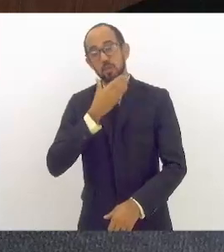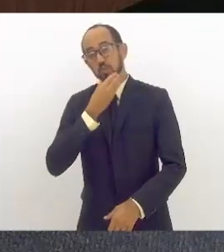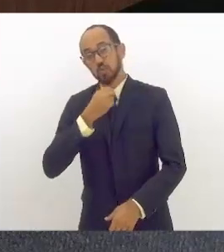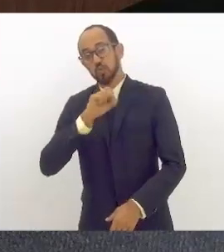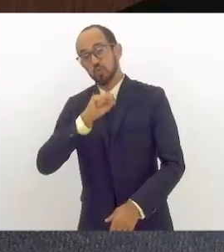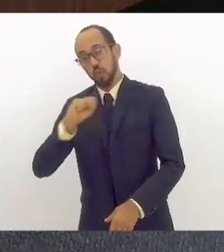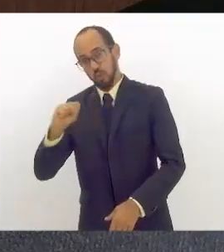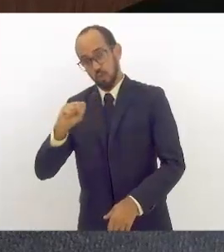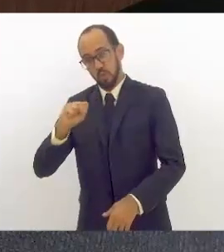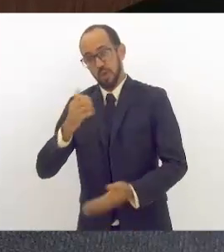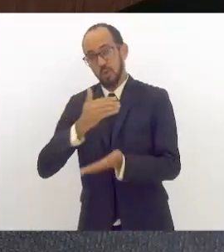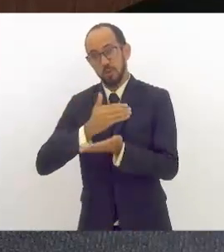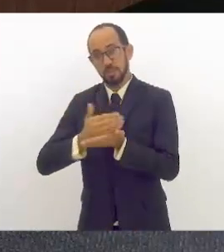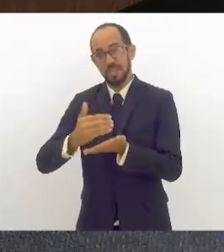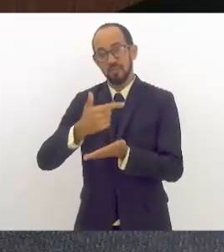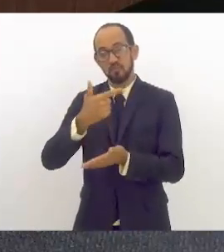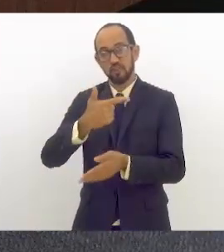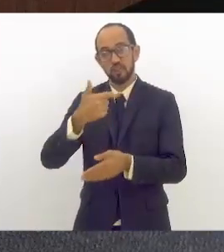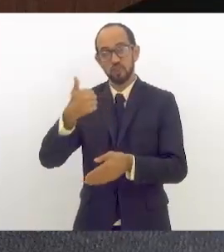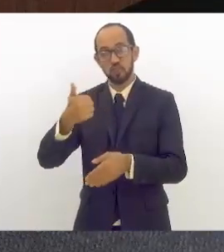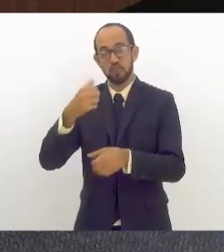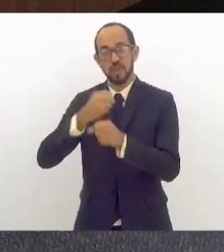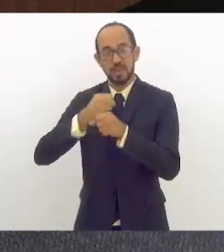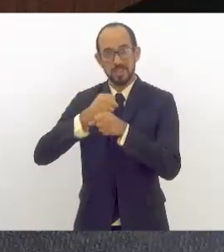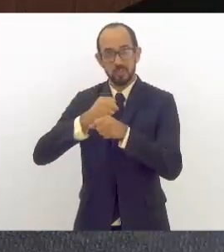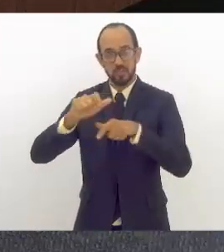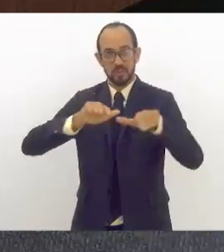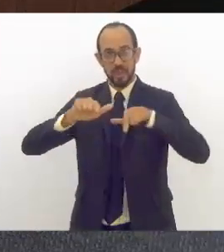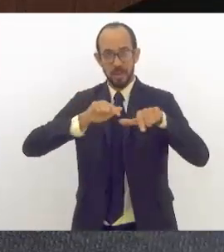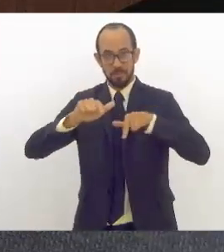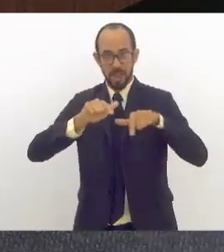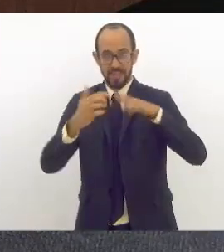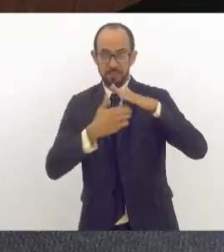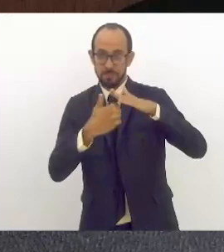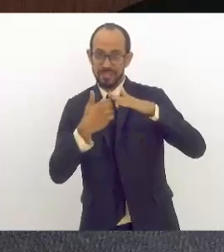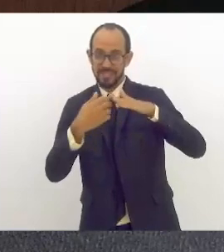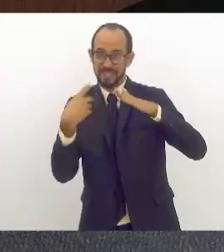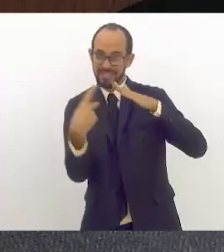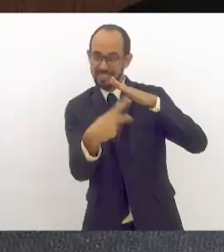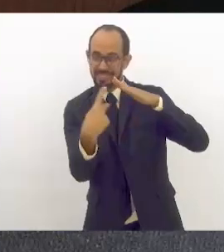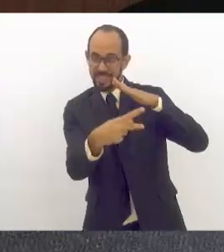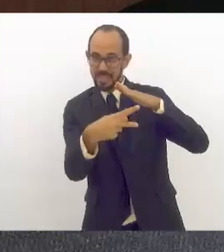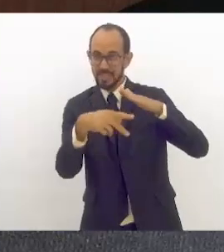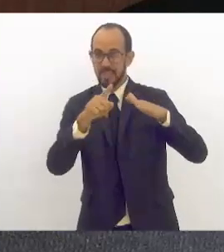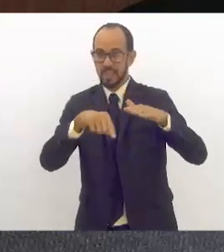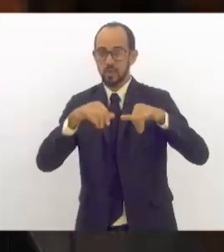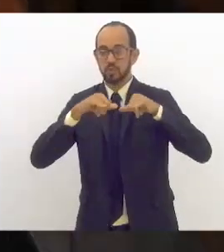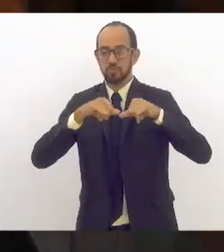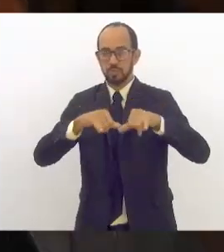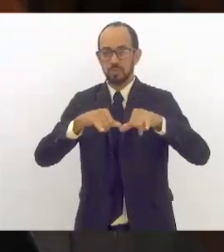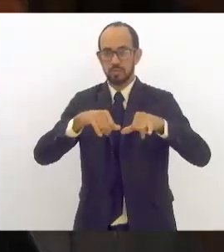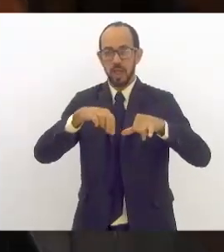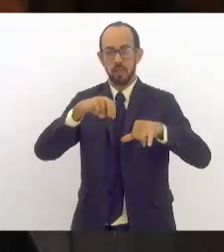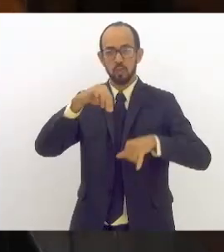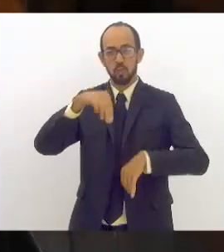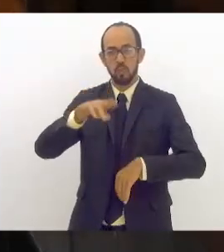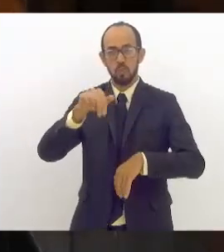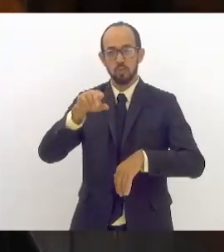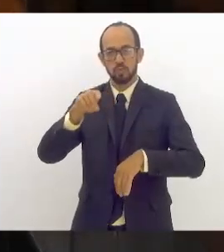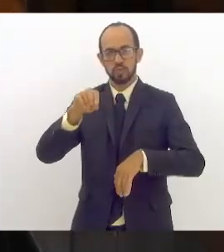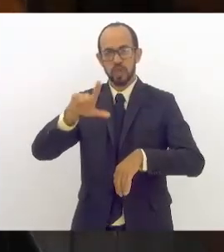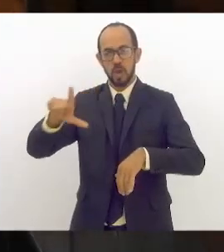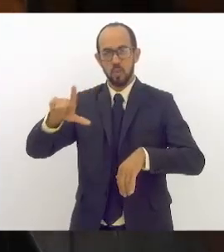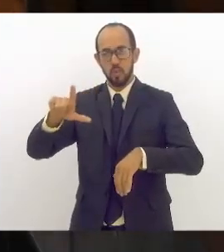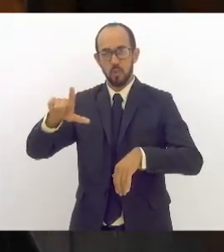comecei 21 anos no varejo na empresa dele eu tenho muito agradecer o supermercado Mundial uma 21 anos atrás